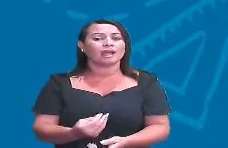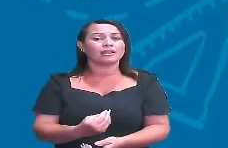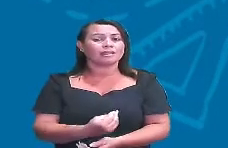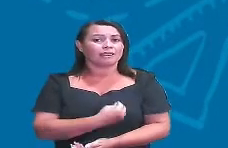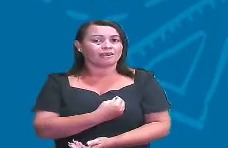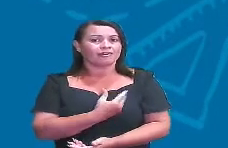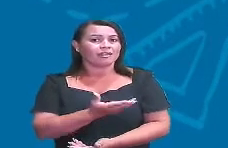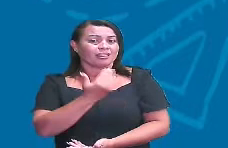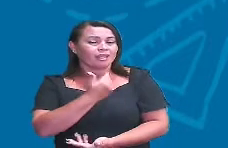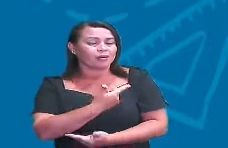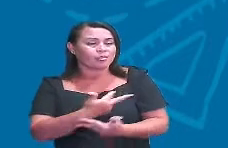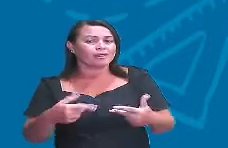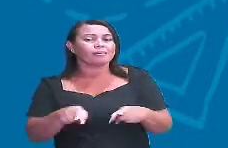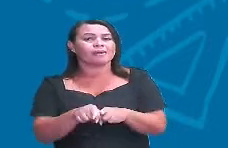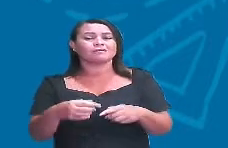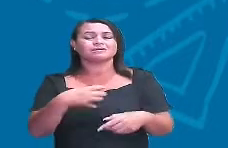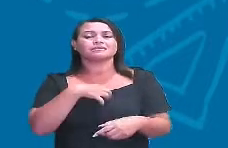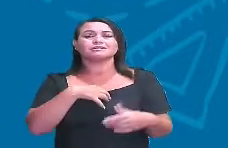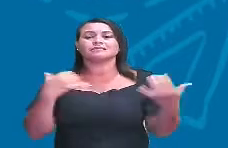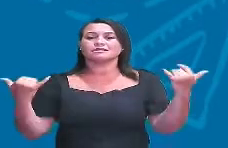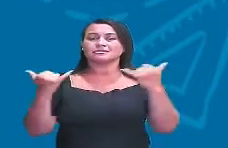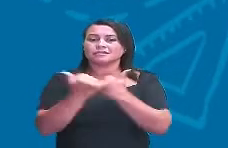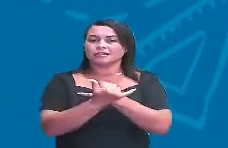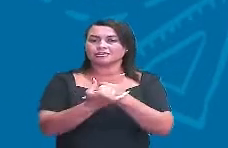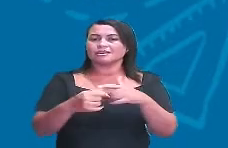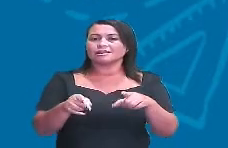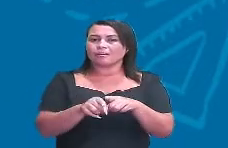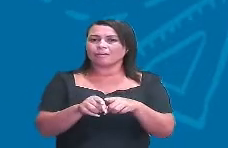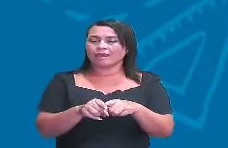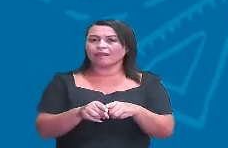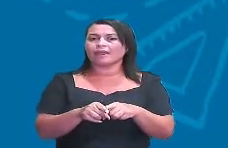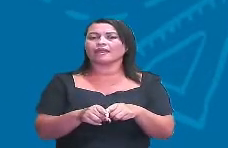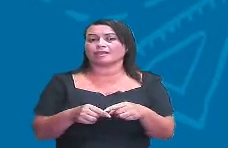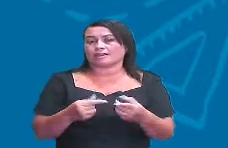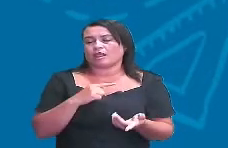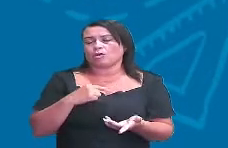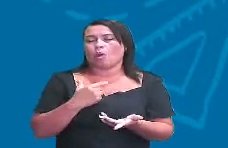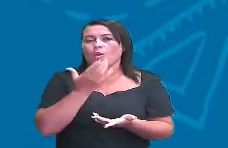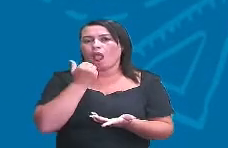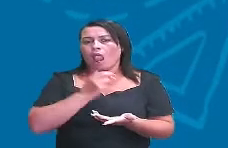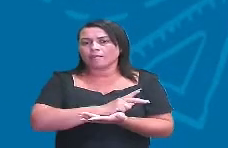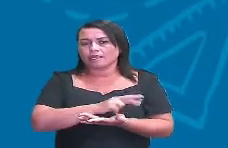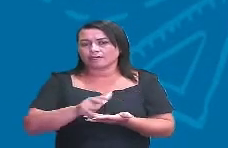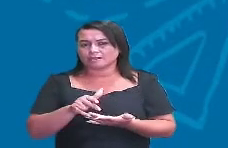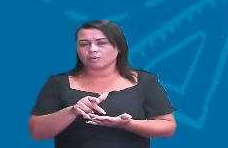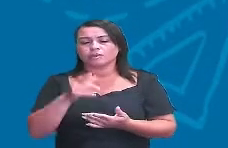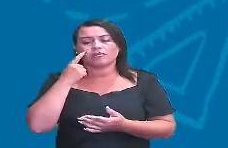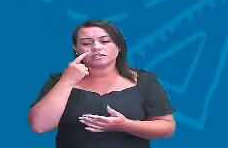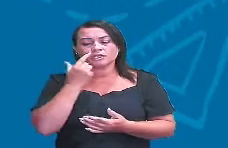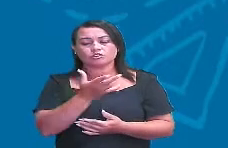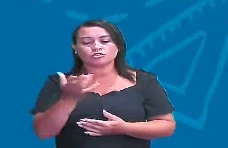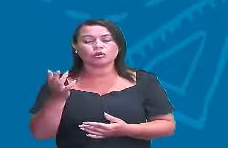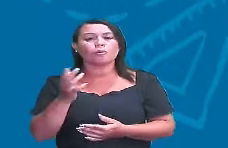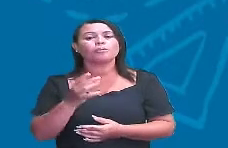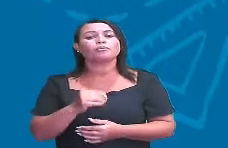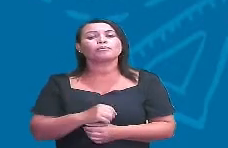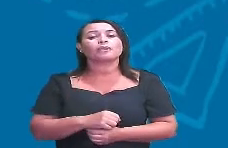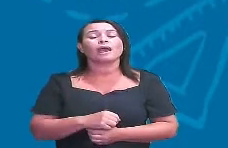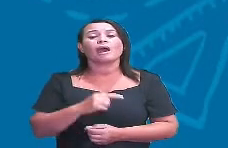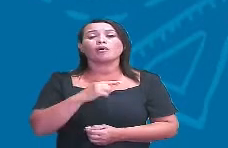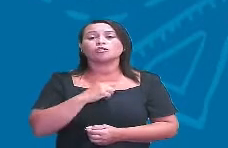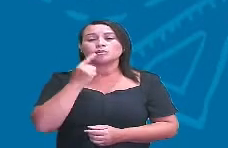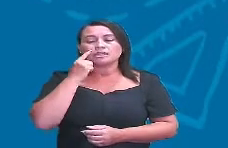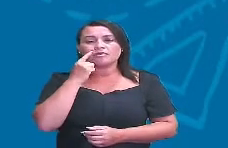a energia através daquela alimentação, tá certo? Portanto, esse daí é o esquema da cadeia alimentar. E quando a gente observa